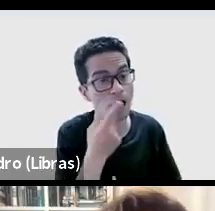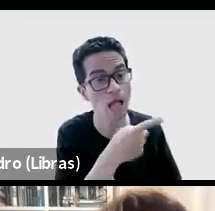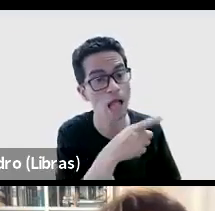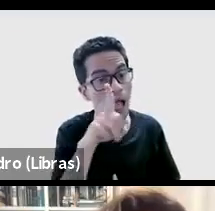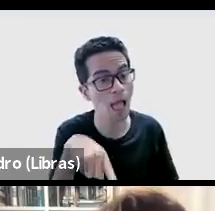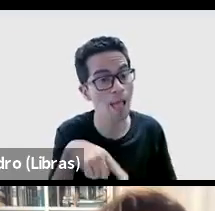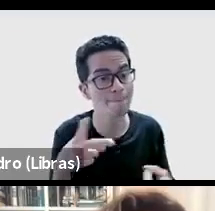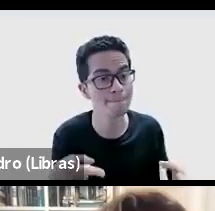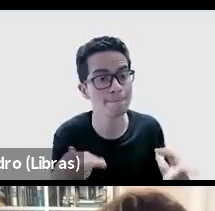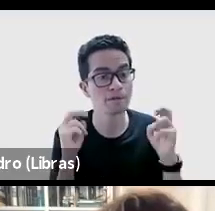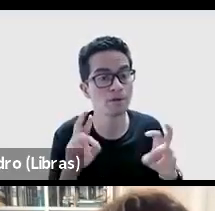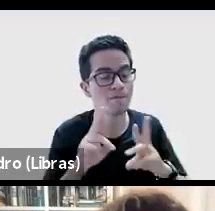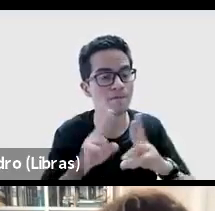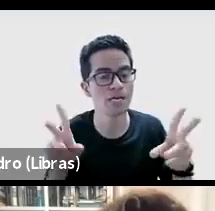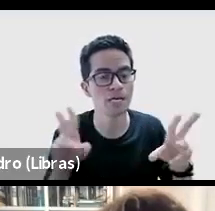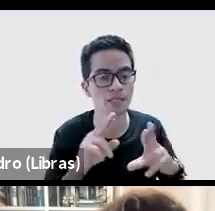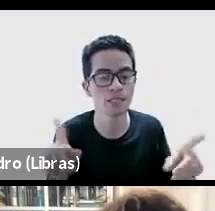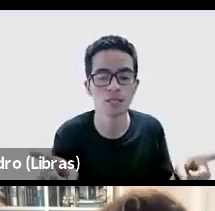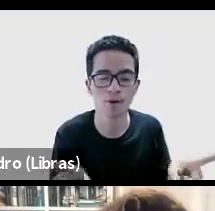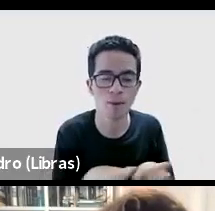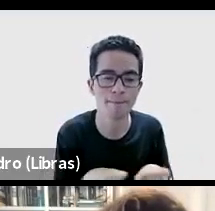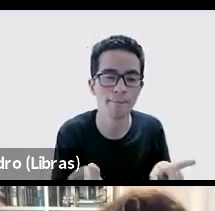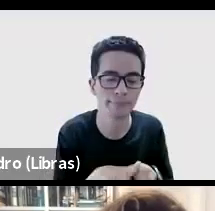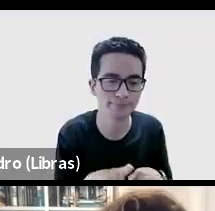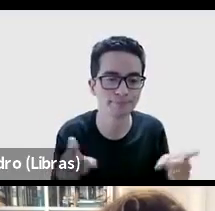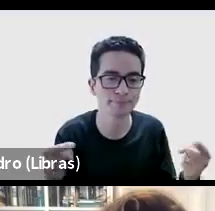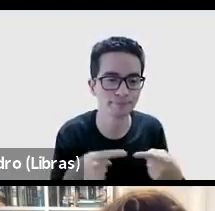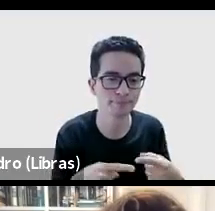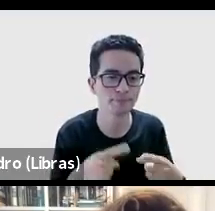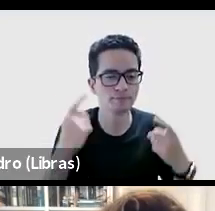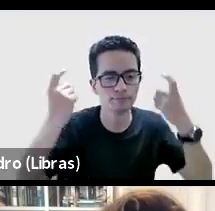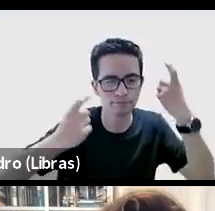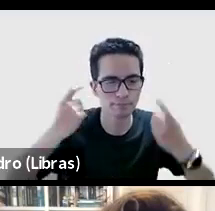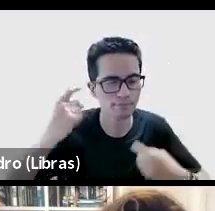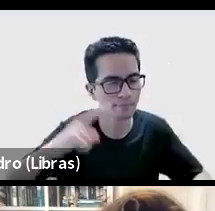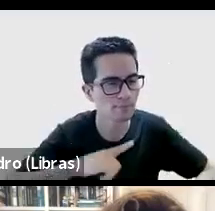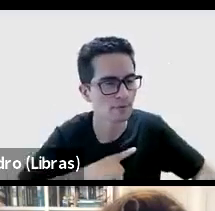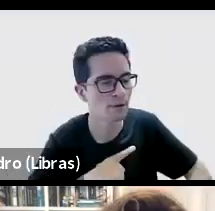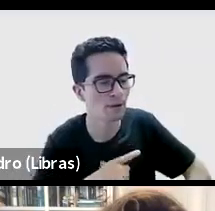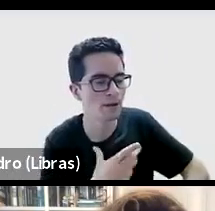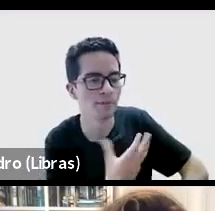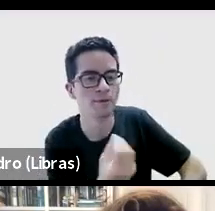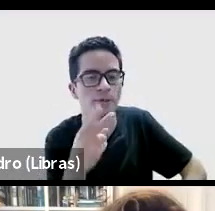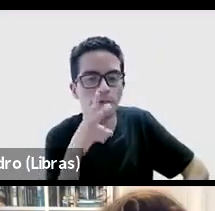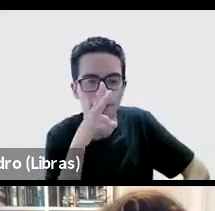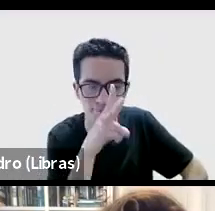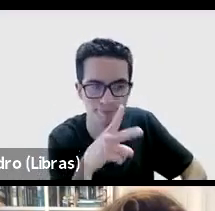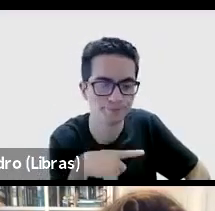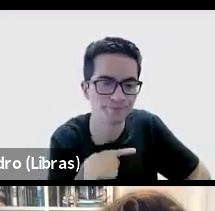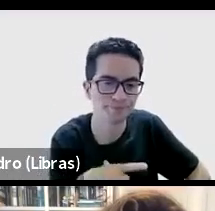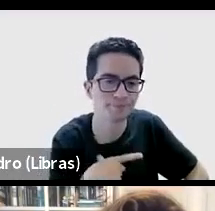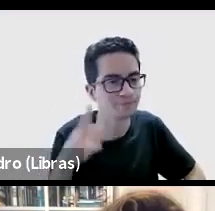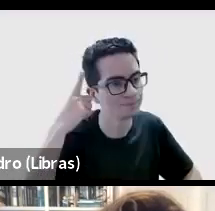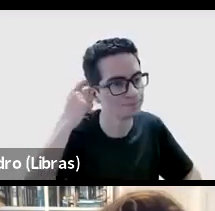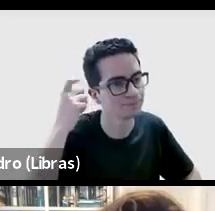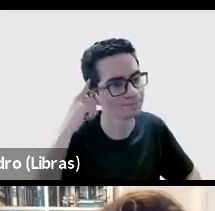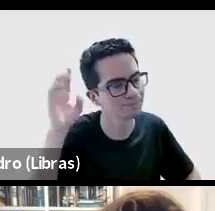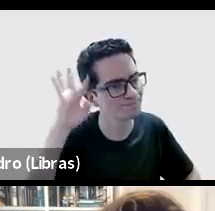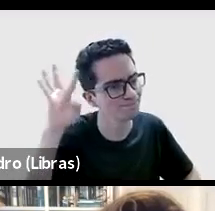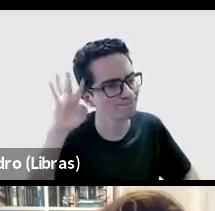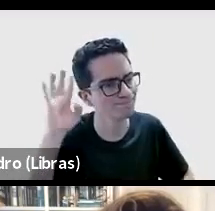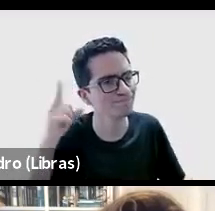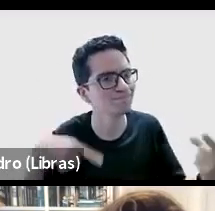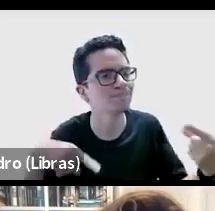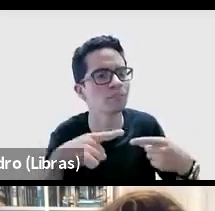né? E aí acho que isso já traz uma questão, uma preocupação que eu tenho muito grande, que é com essa ideia da reflexão situada, né?